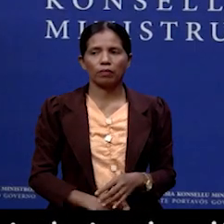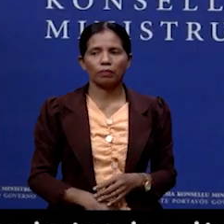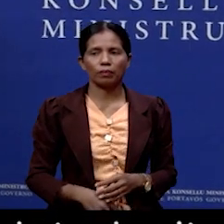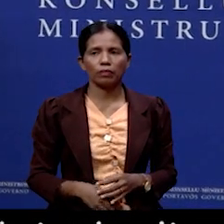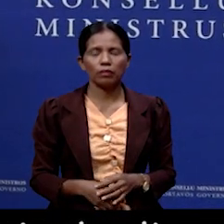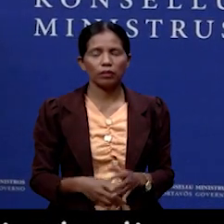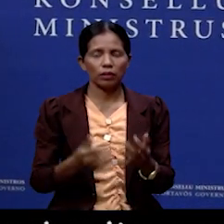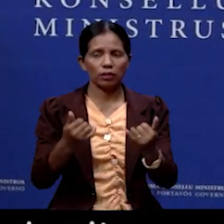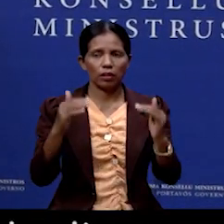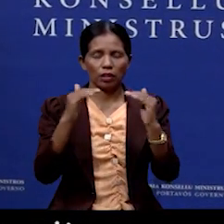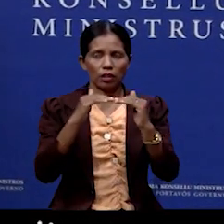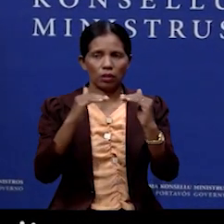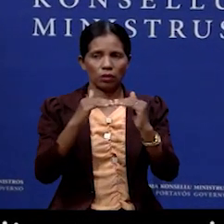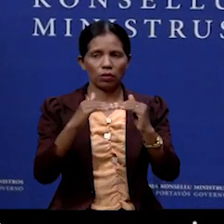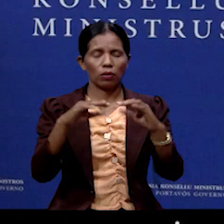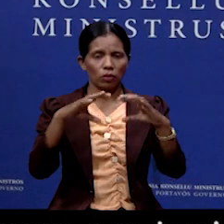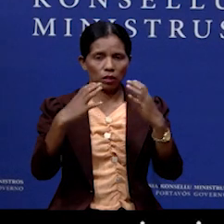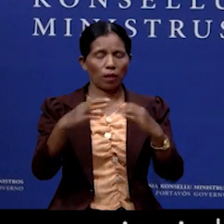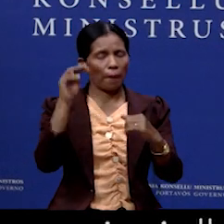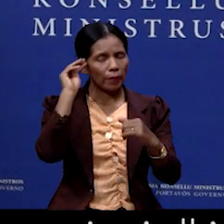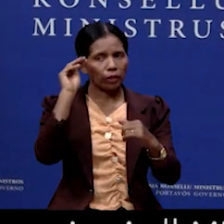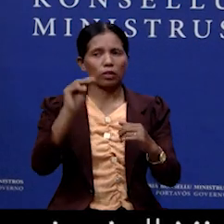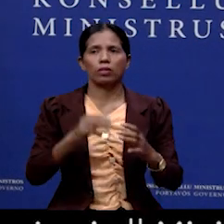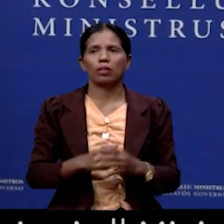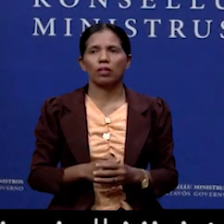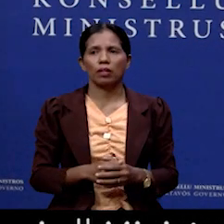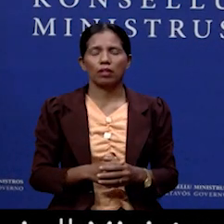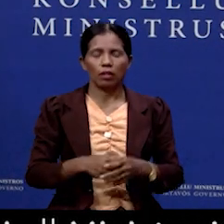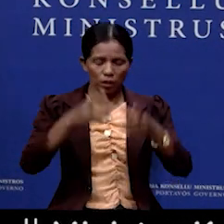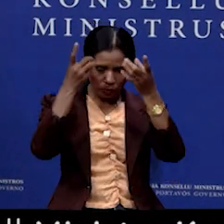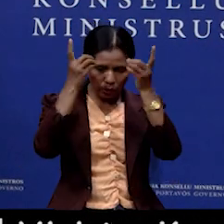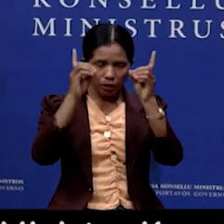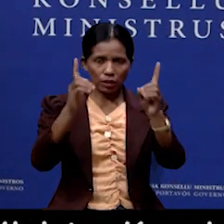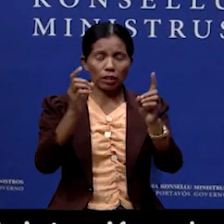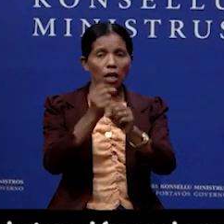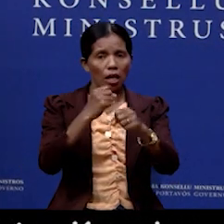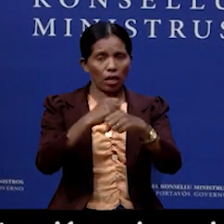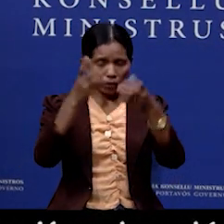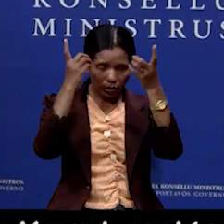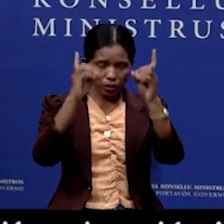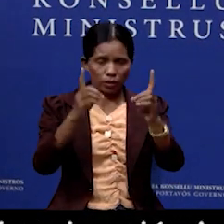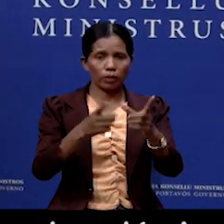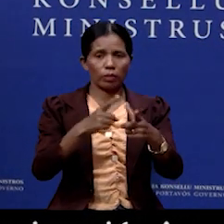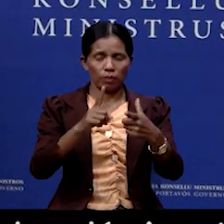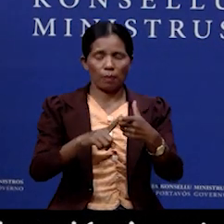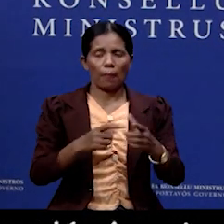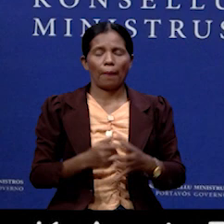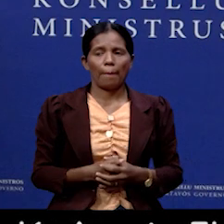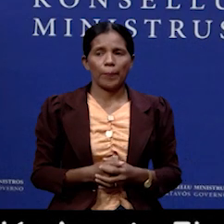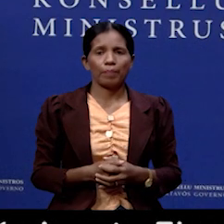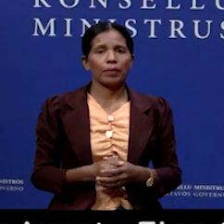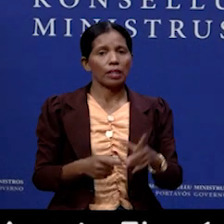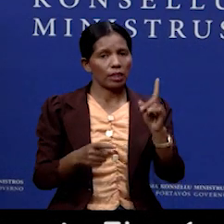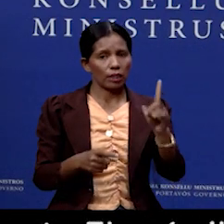Hoje em dia a reunião do Conselho de Ministros. O Conselho de Ministros decide a decisão do ponto de vista do irmão. E o